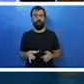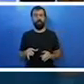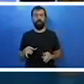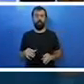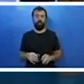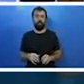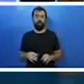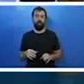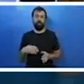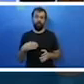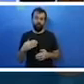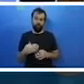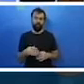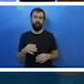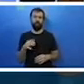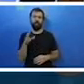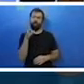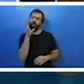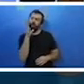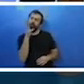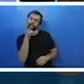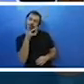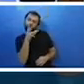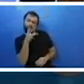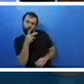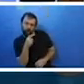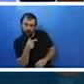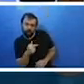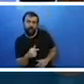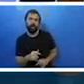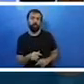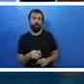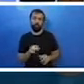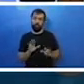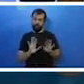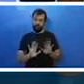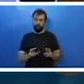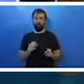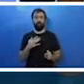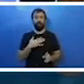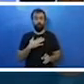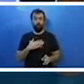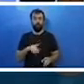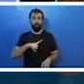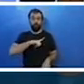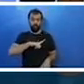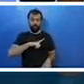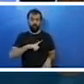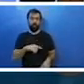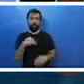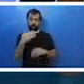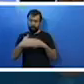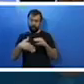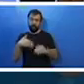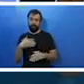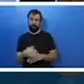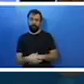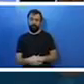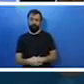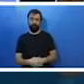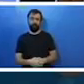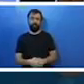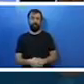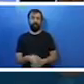tardia. Ainda que demore, nós teremos a nossa liberdade. Ainda que tardia. É o que está escrito